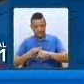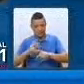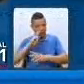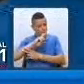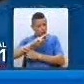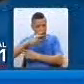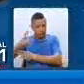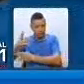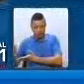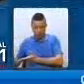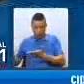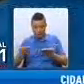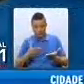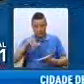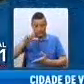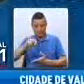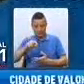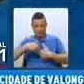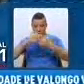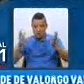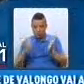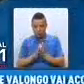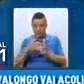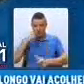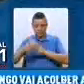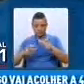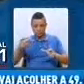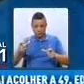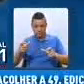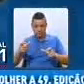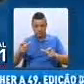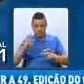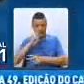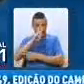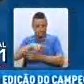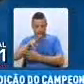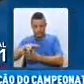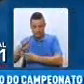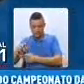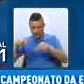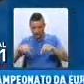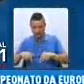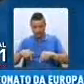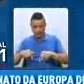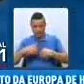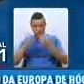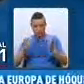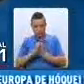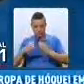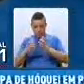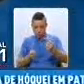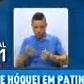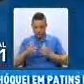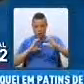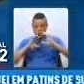este convite também é para todas as pessoas que nos visitam nesta altura do ano. E, portanto, toda a nossa estratégia de comunicação